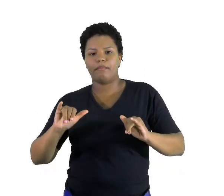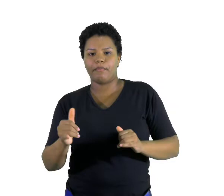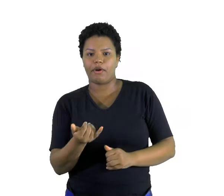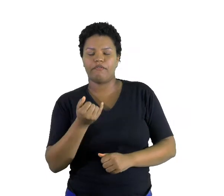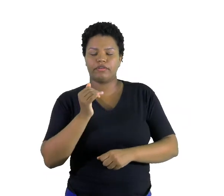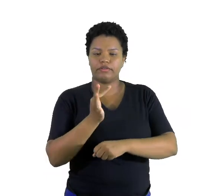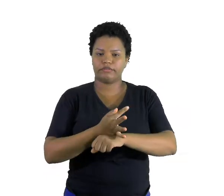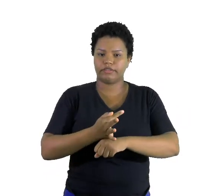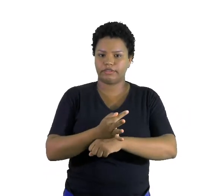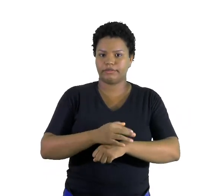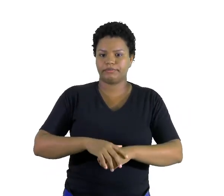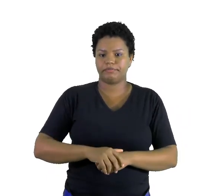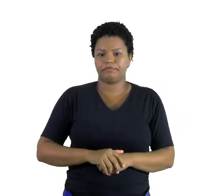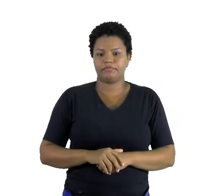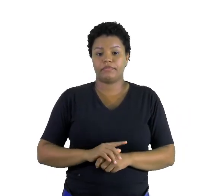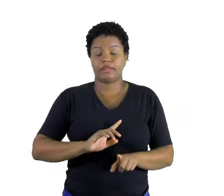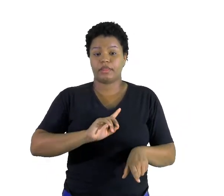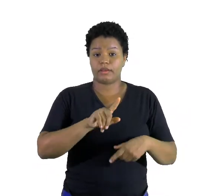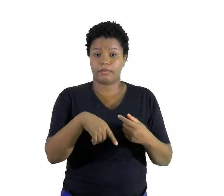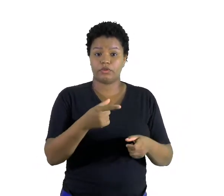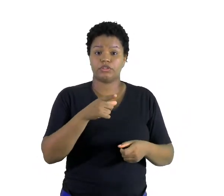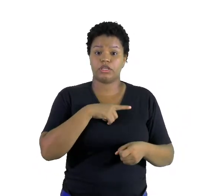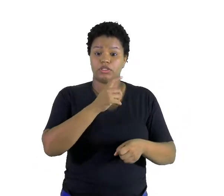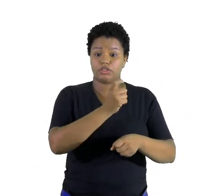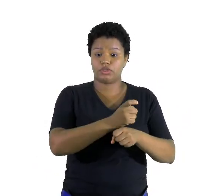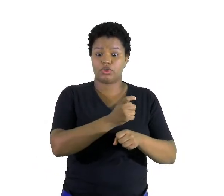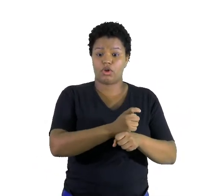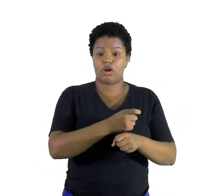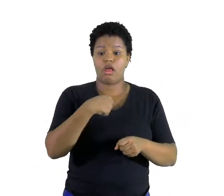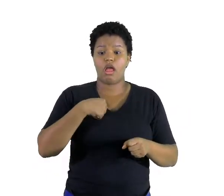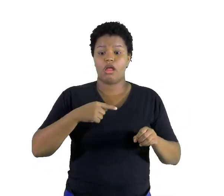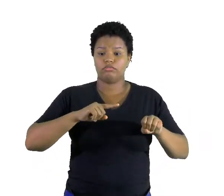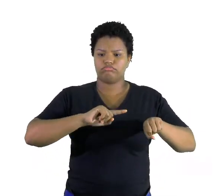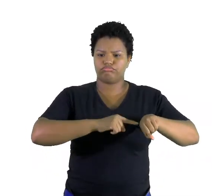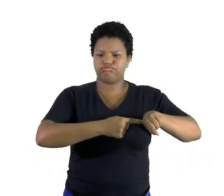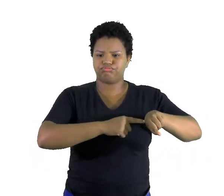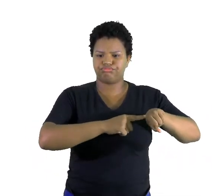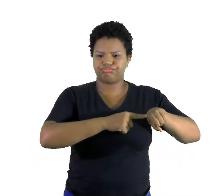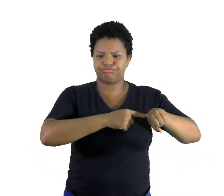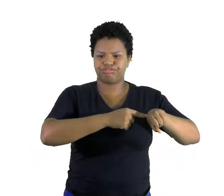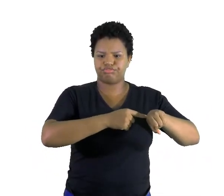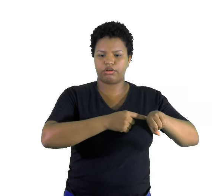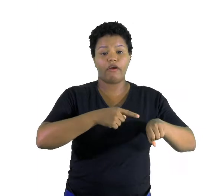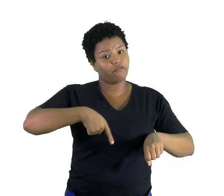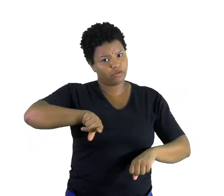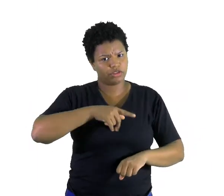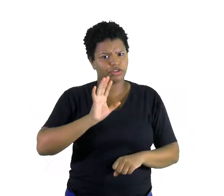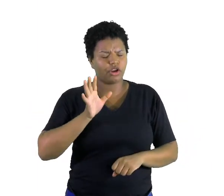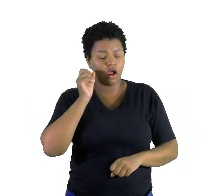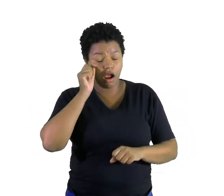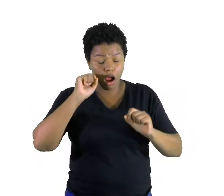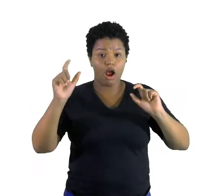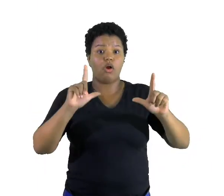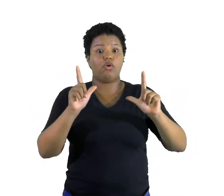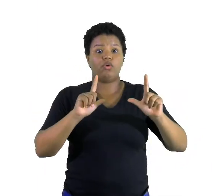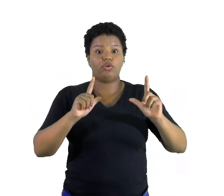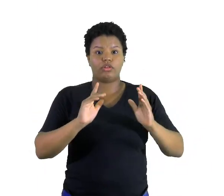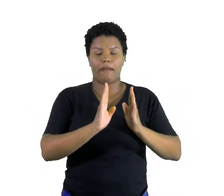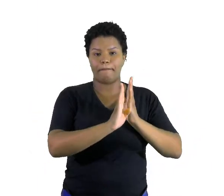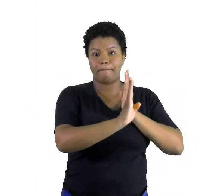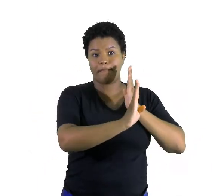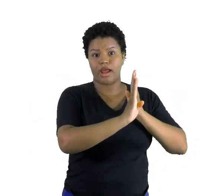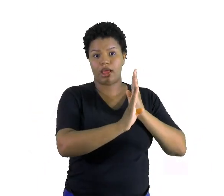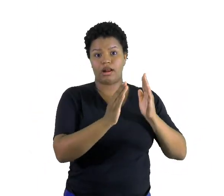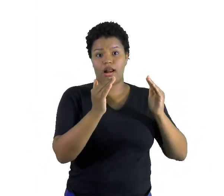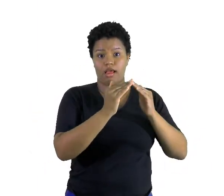tem aí o sólido, que é uma furadeira. Quem nunca acordou com uma furadeira batendo na parede do vizinho na casa